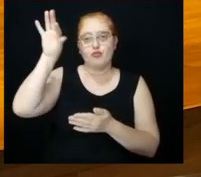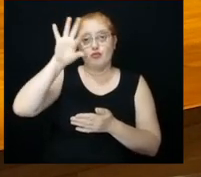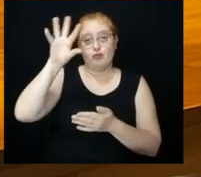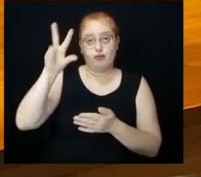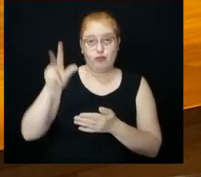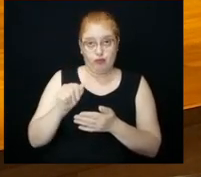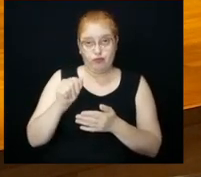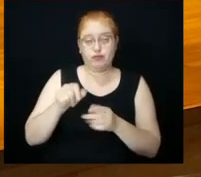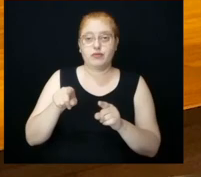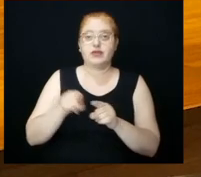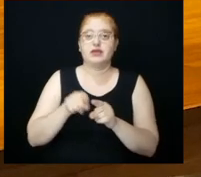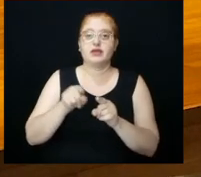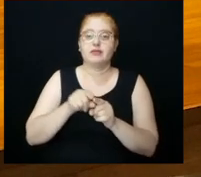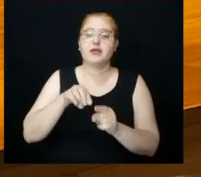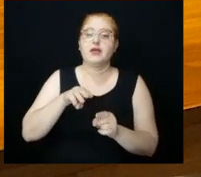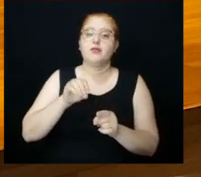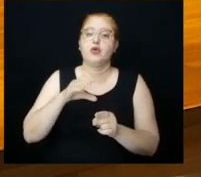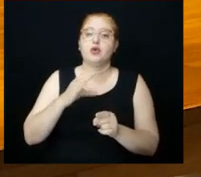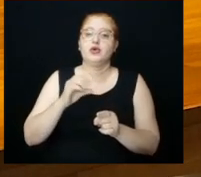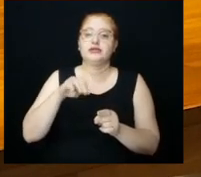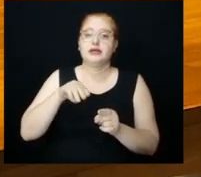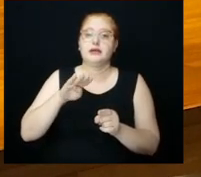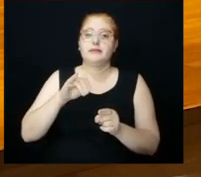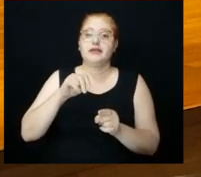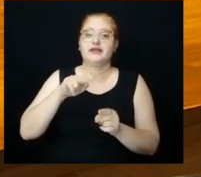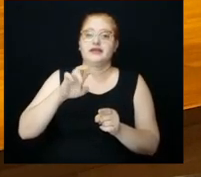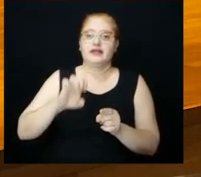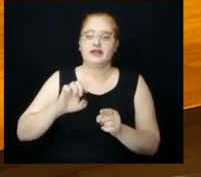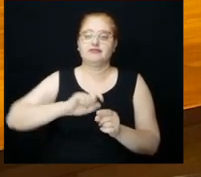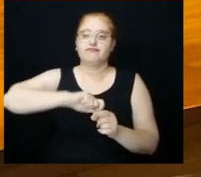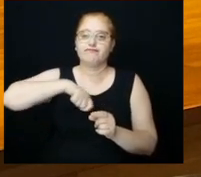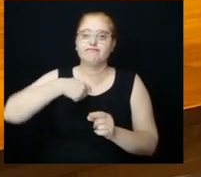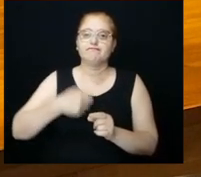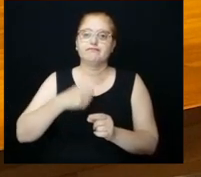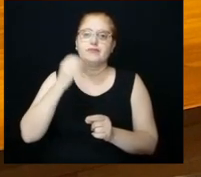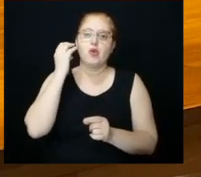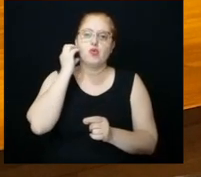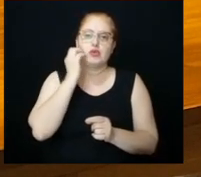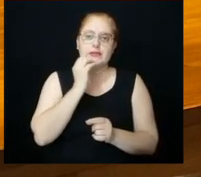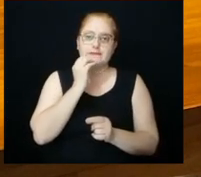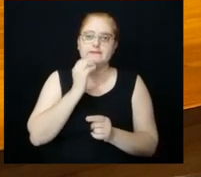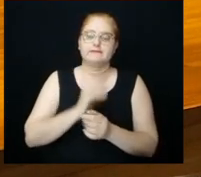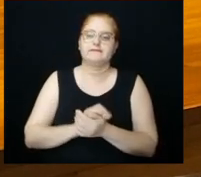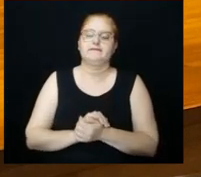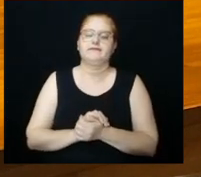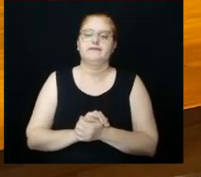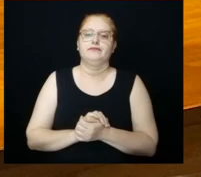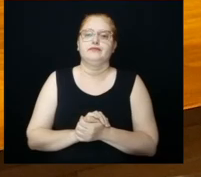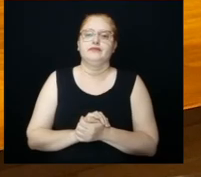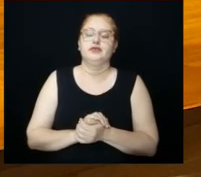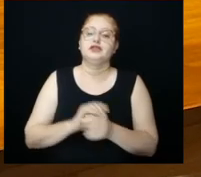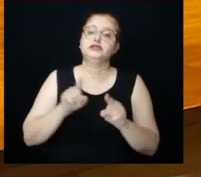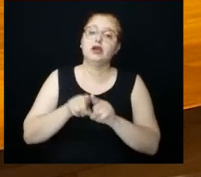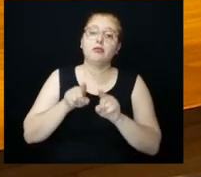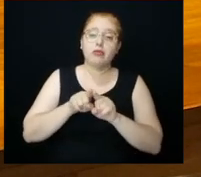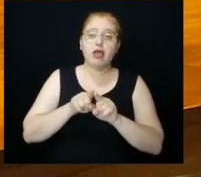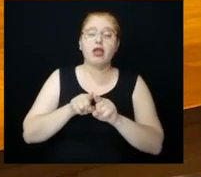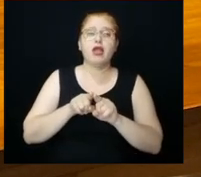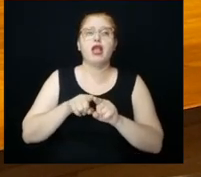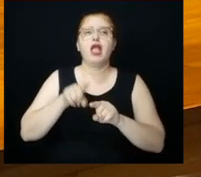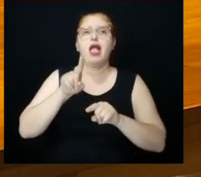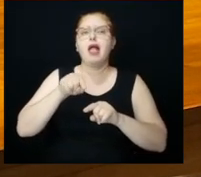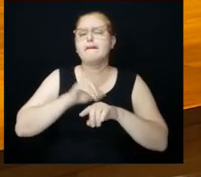africana e de Moçambique, né, que começa a se destacar. E ele também talvez seja um dos